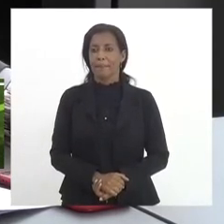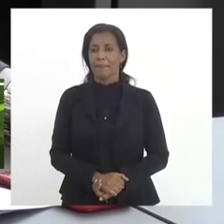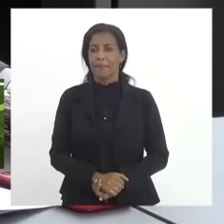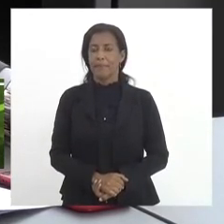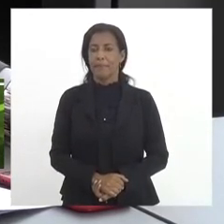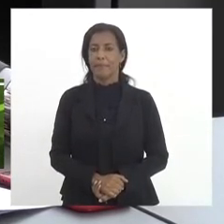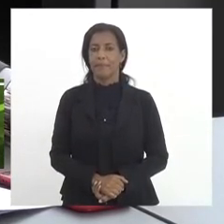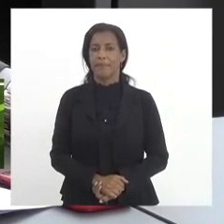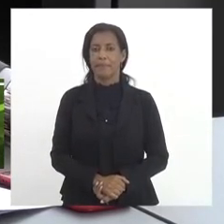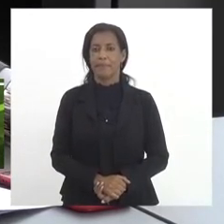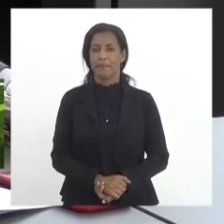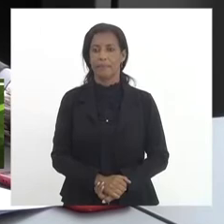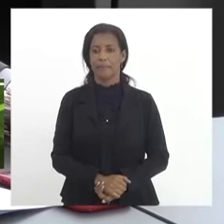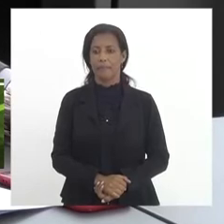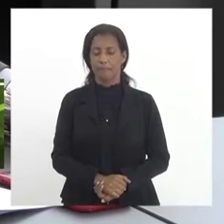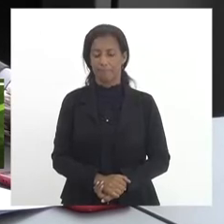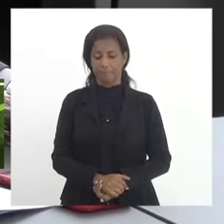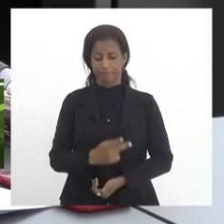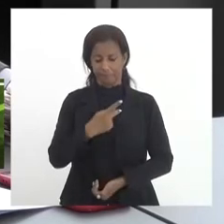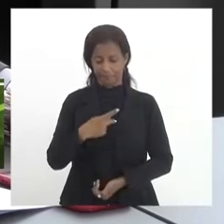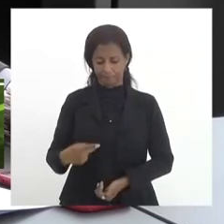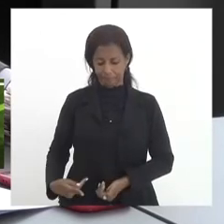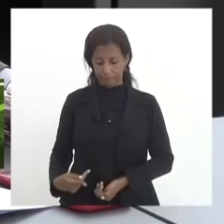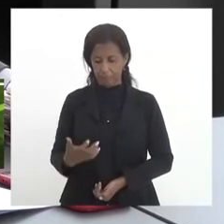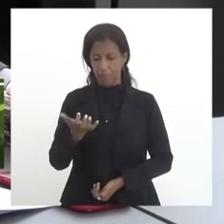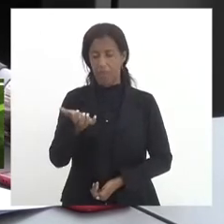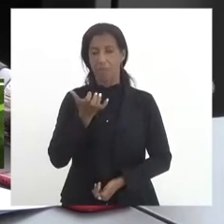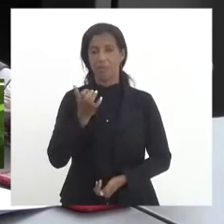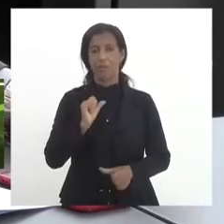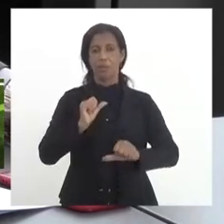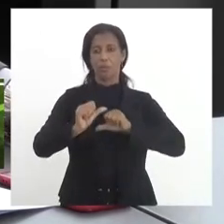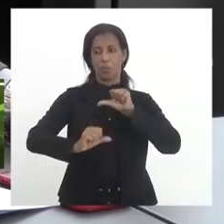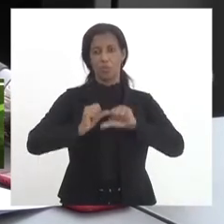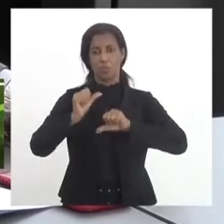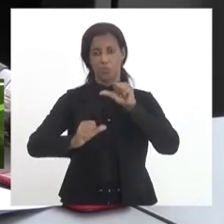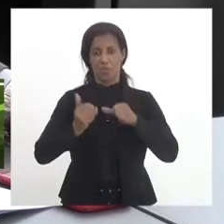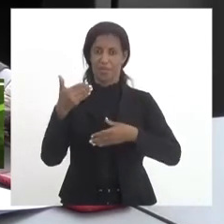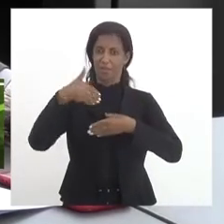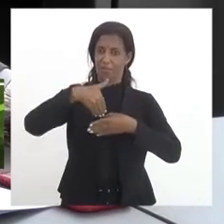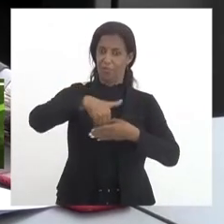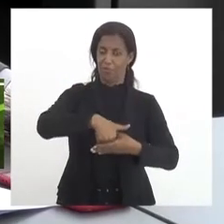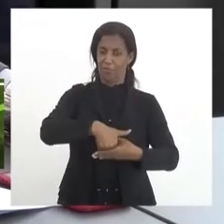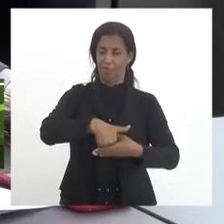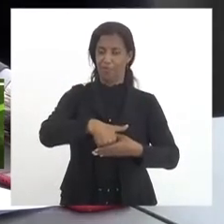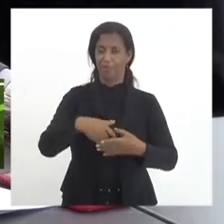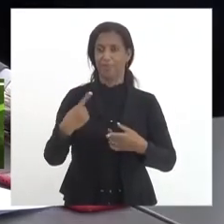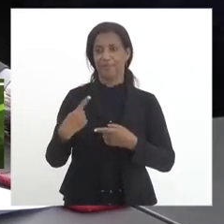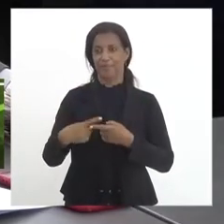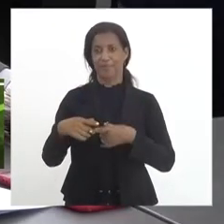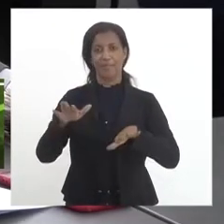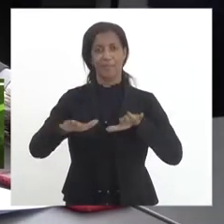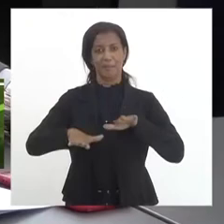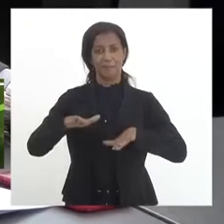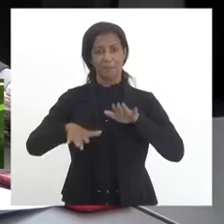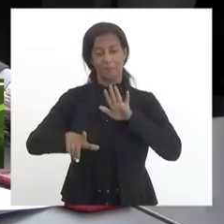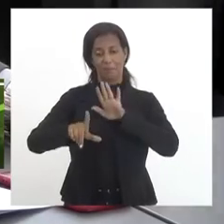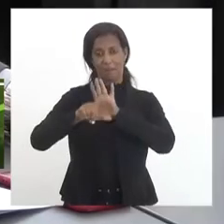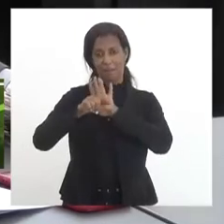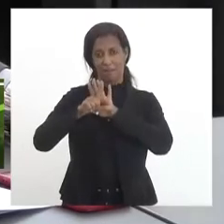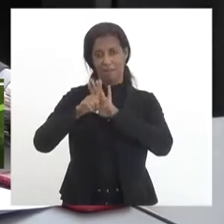Eu queria mudar meu voto, porque, apesar da lei